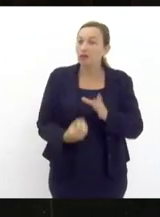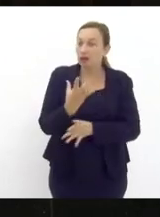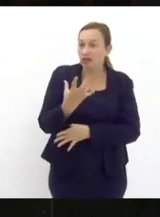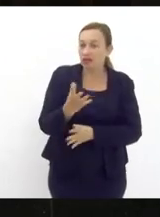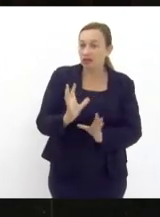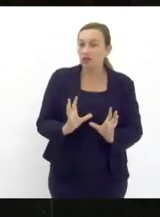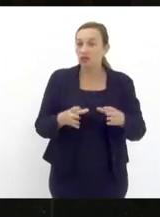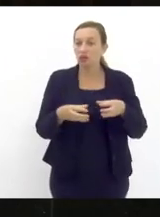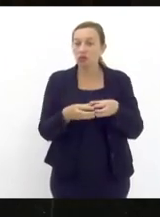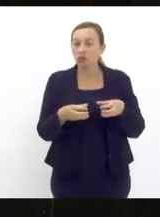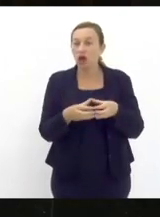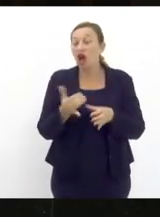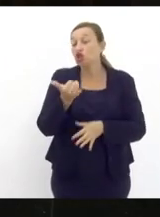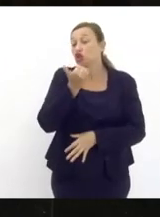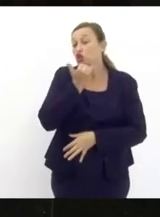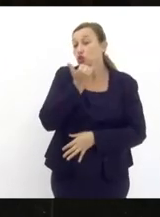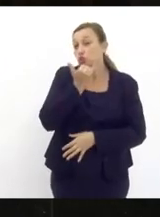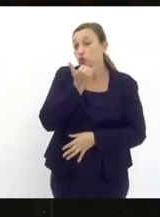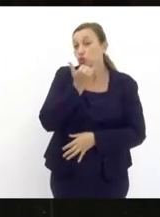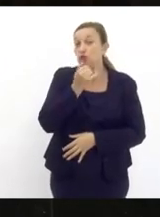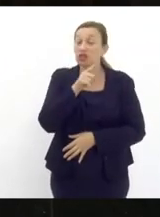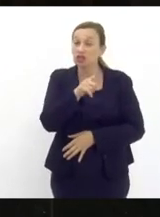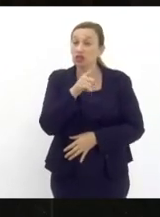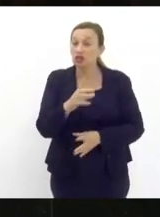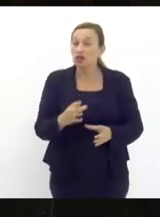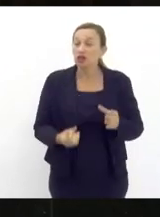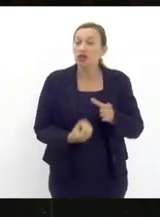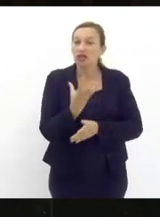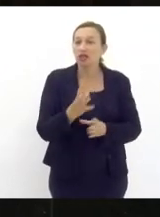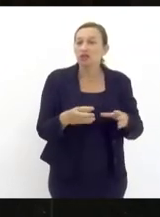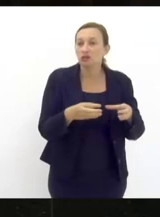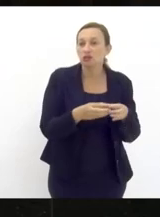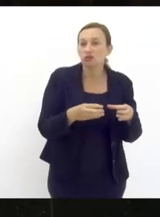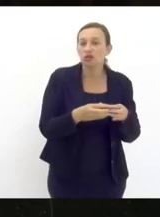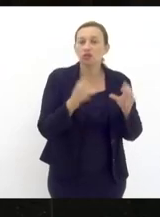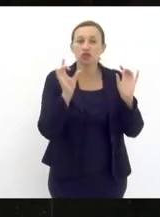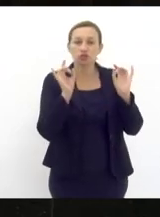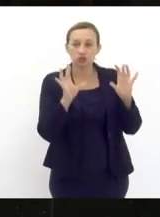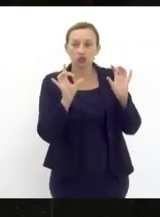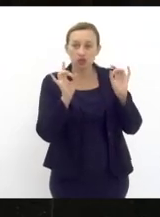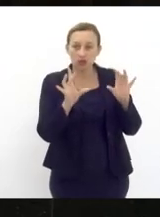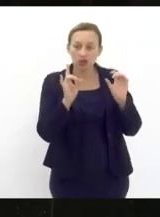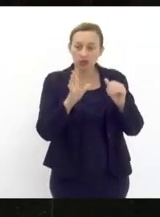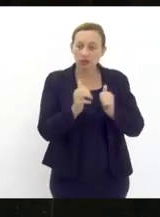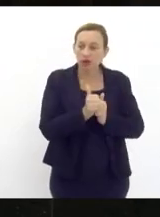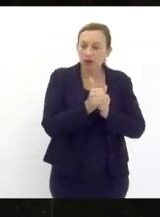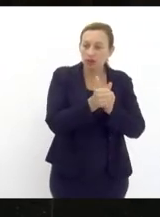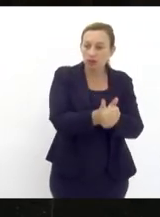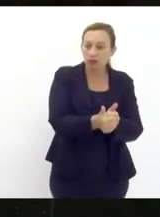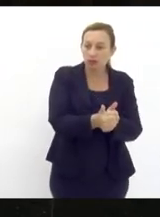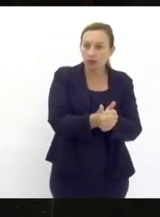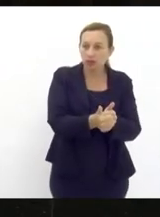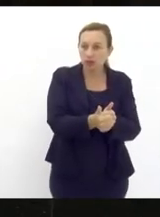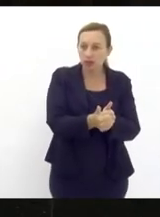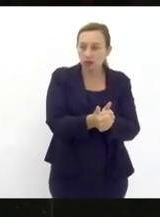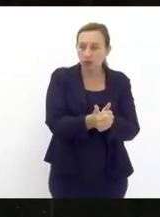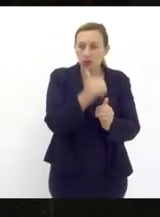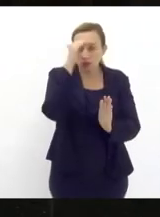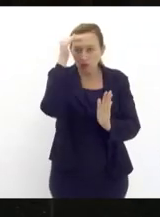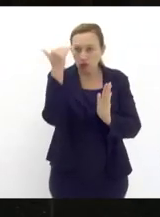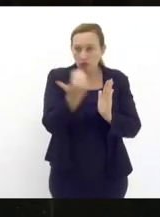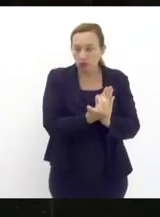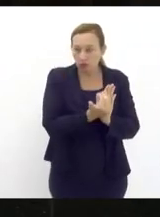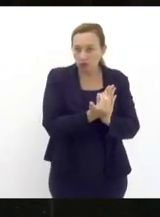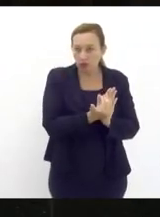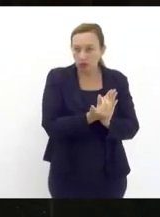de uma comissão não desculpa esse aqui é para criação de uma comissão especial para acompanhar o cumprimento do